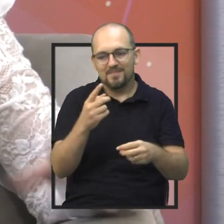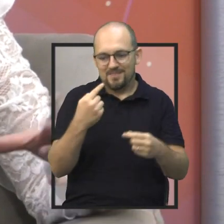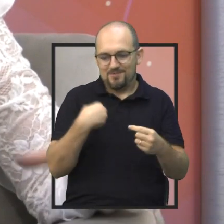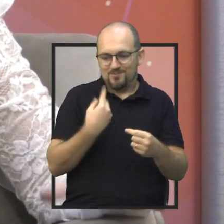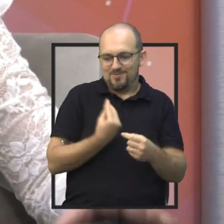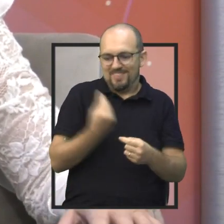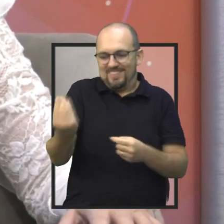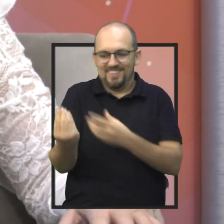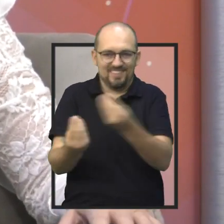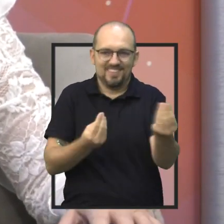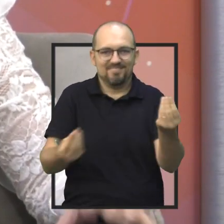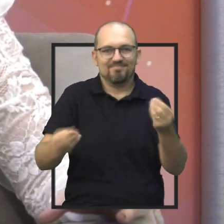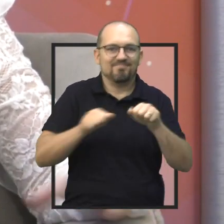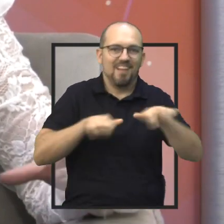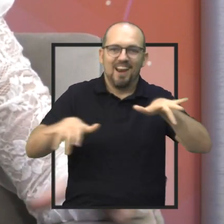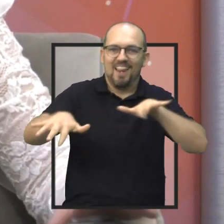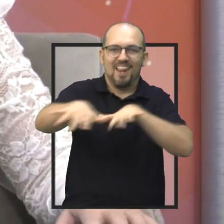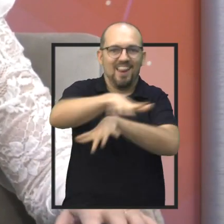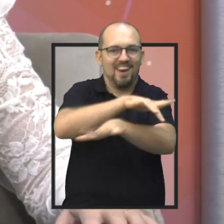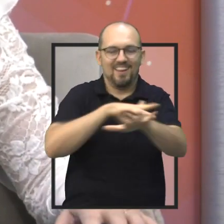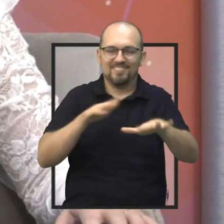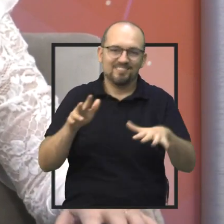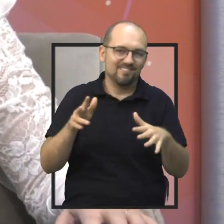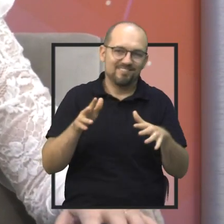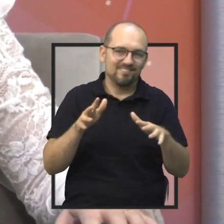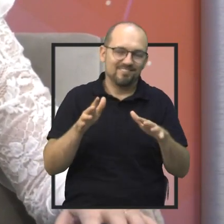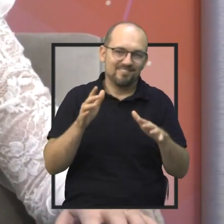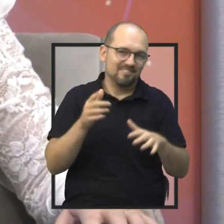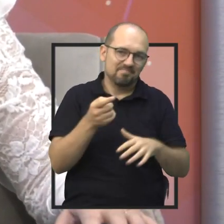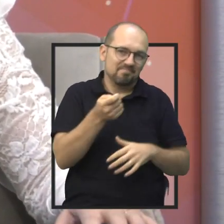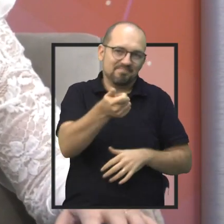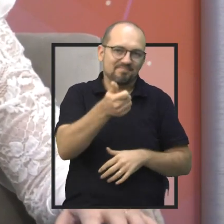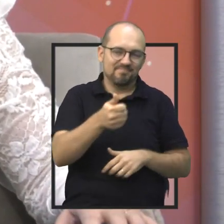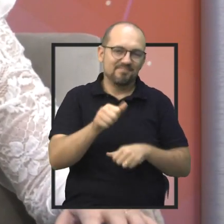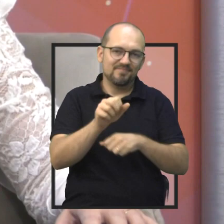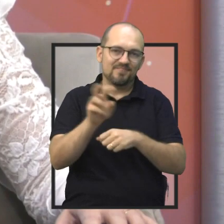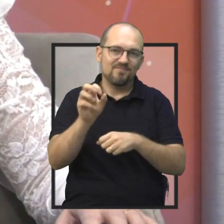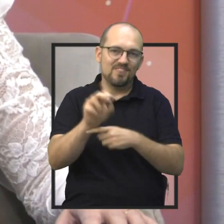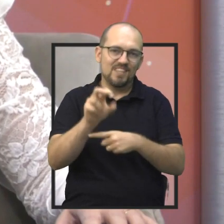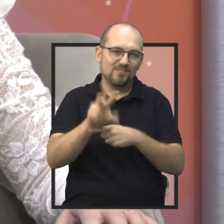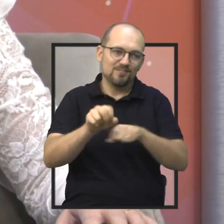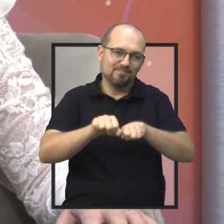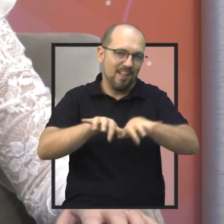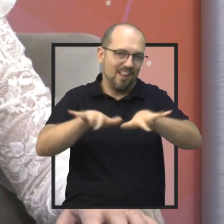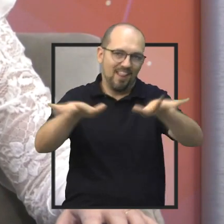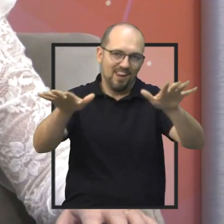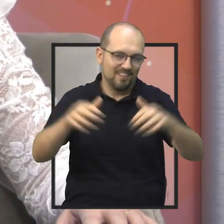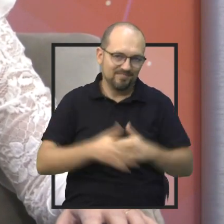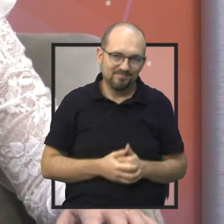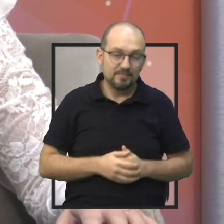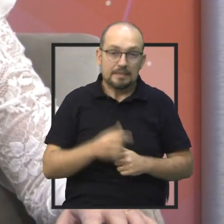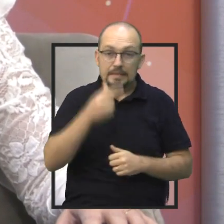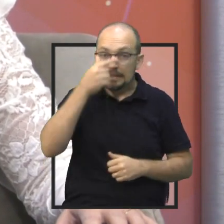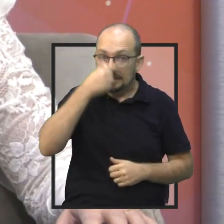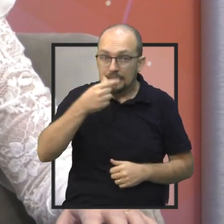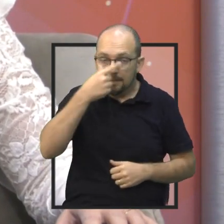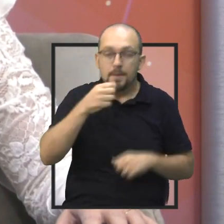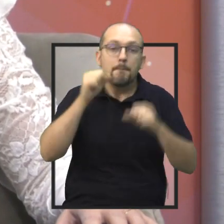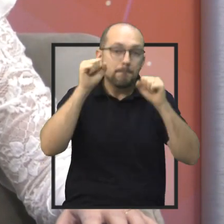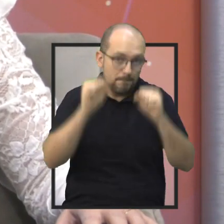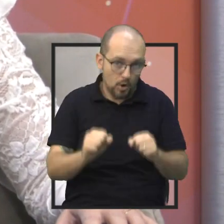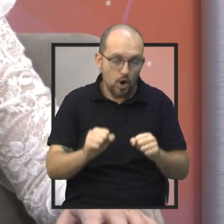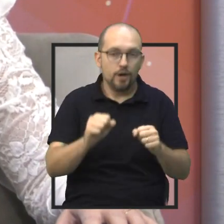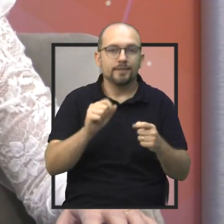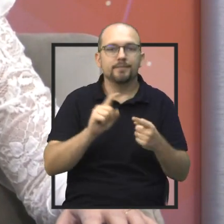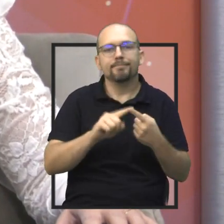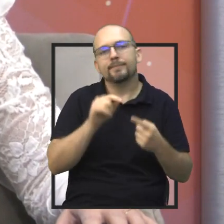pega, né, alguma coisa do outro em relação e acaba facilitando a transmissão pelo contato, né, porque o quadro gripal ele pode ser transmitido